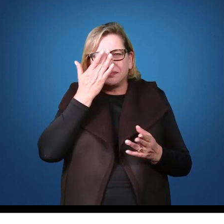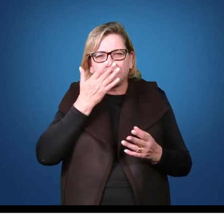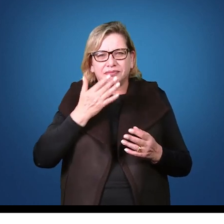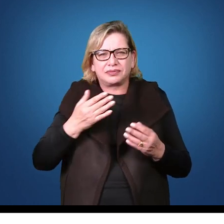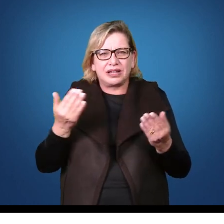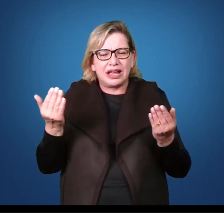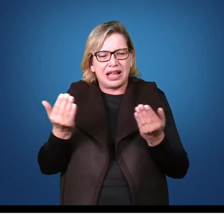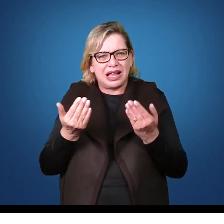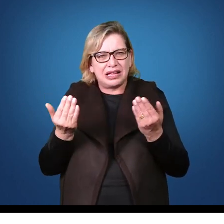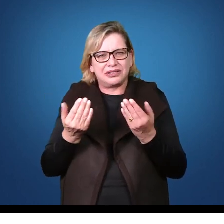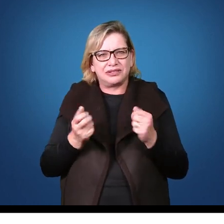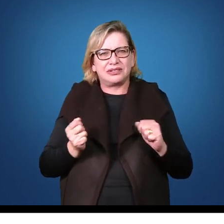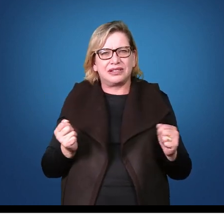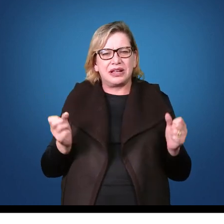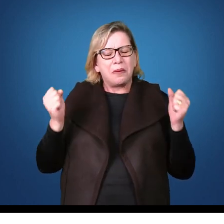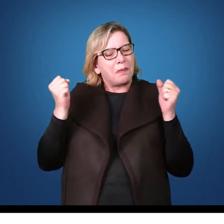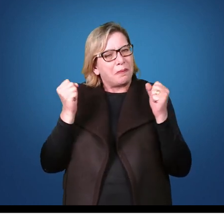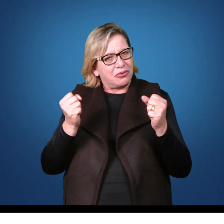Então,